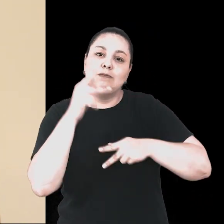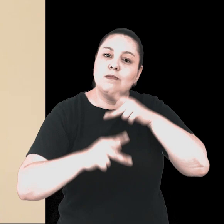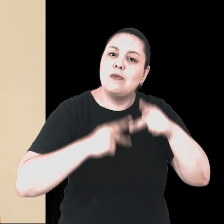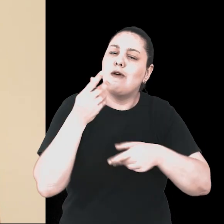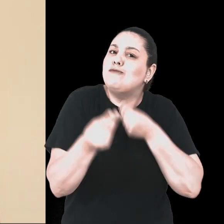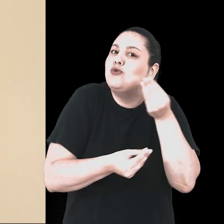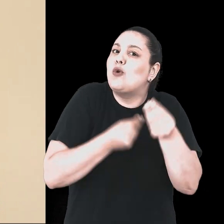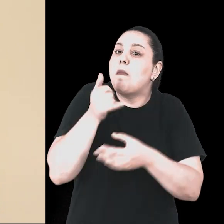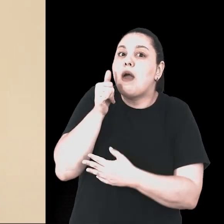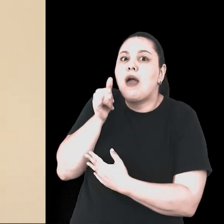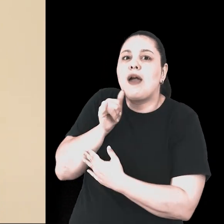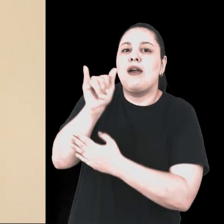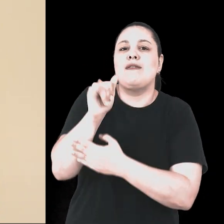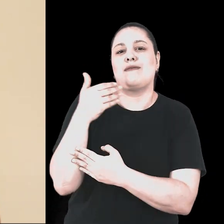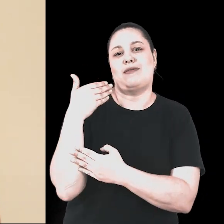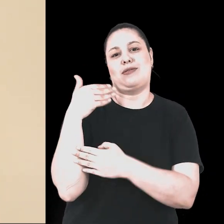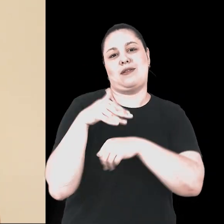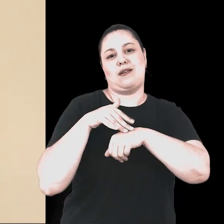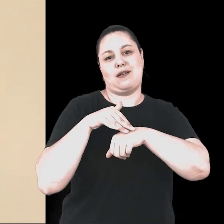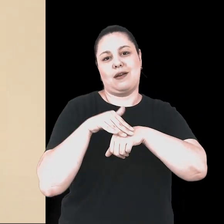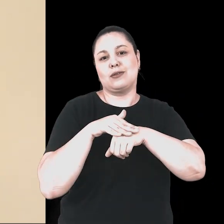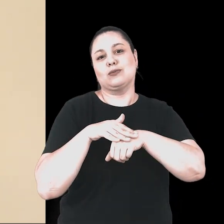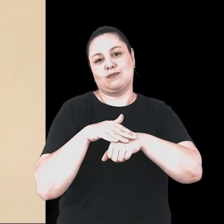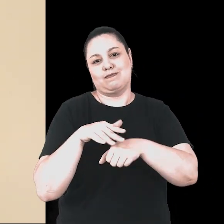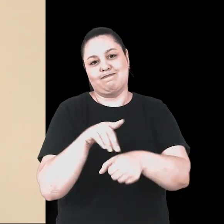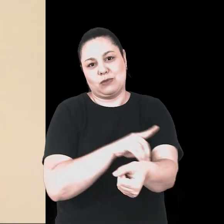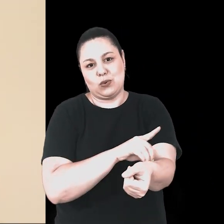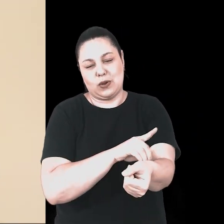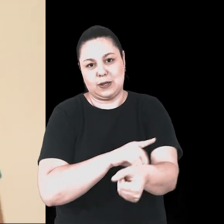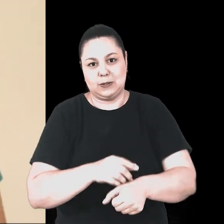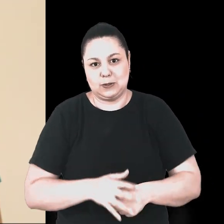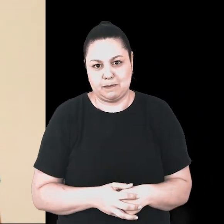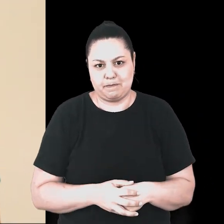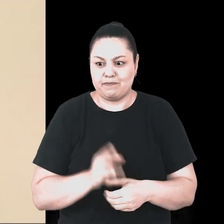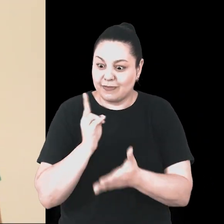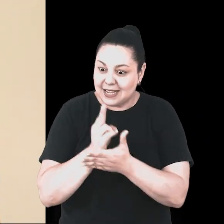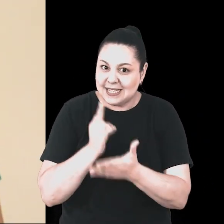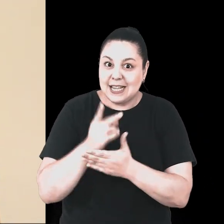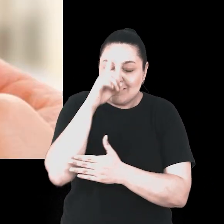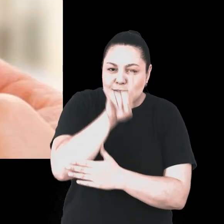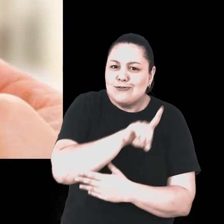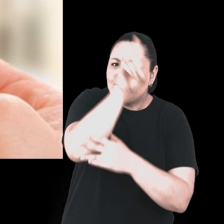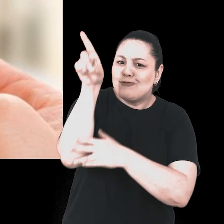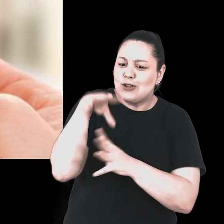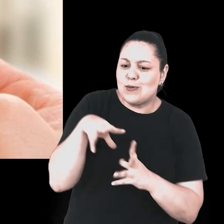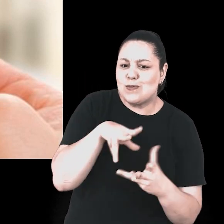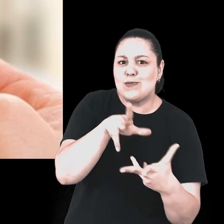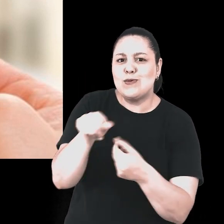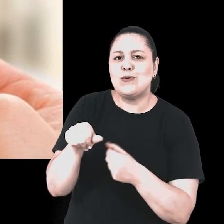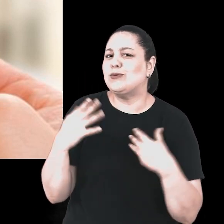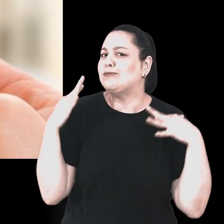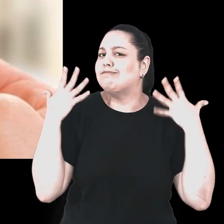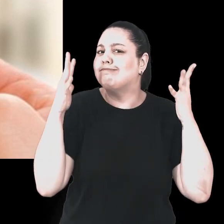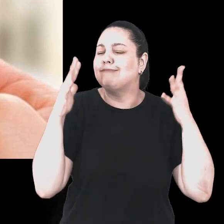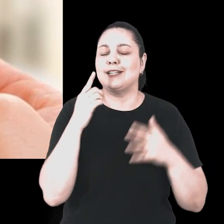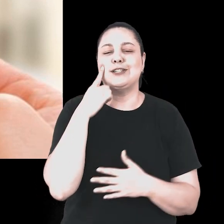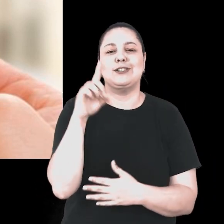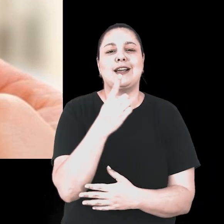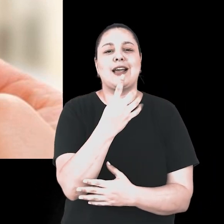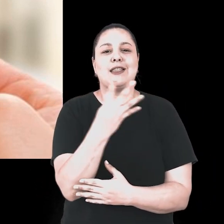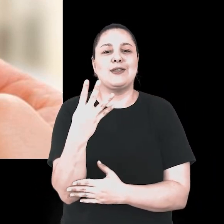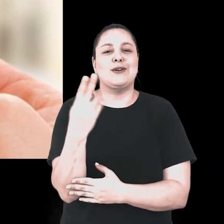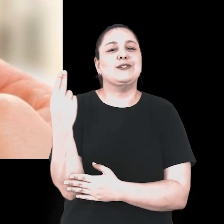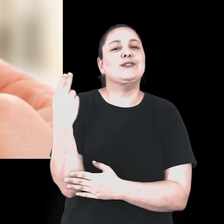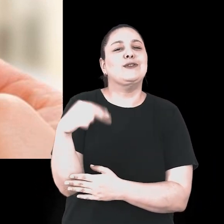conscientização da população na prevenção do diabetes. Anualmente, o Dia Mundial do Diabetes é celebrado